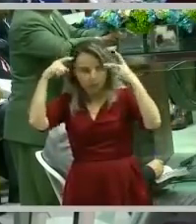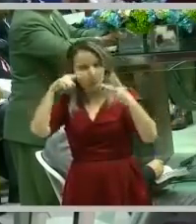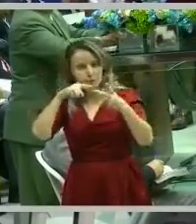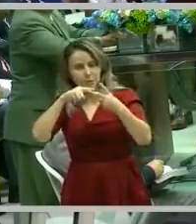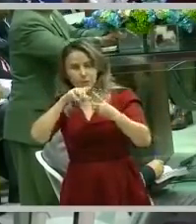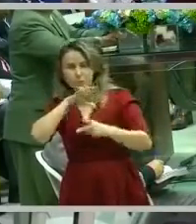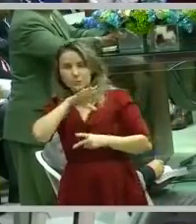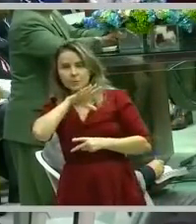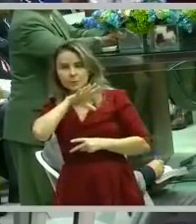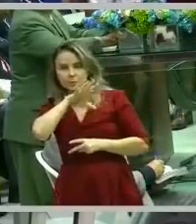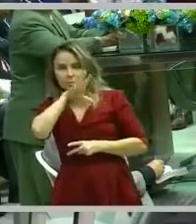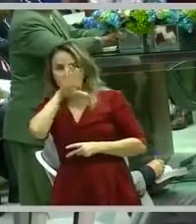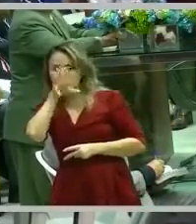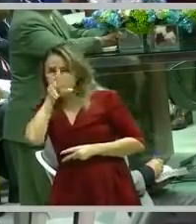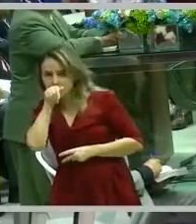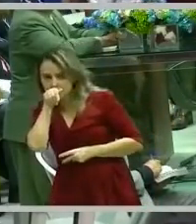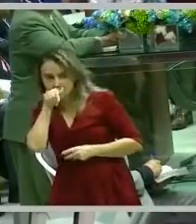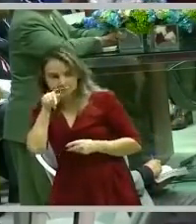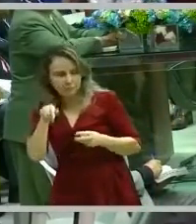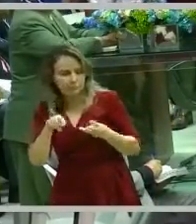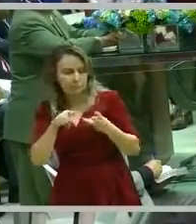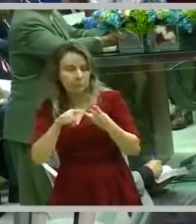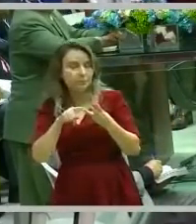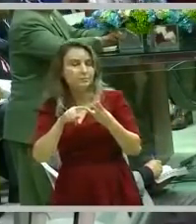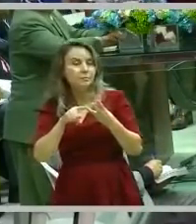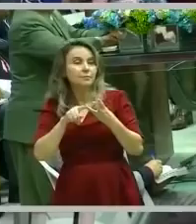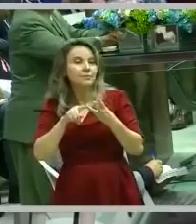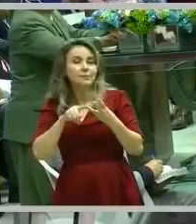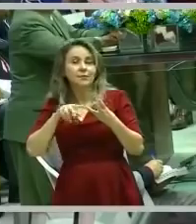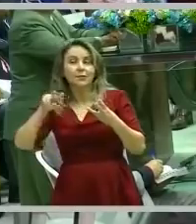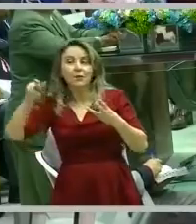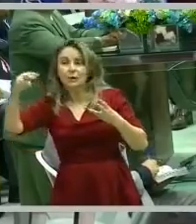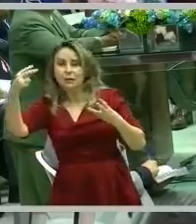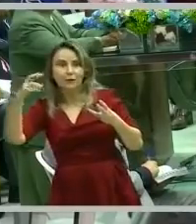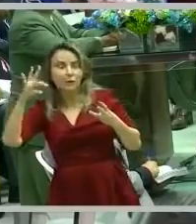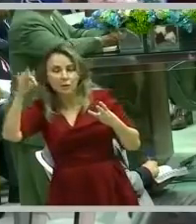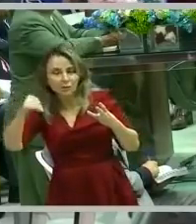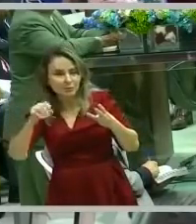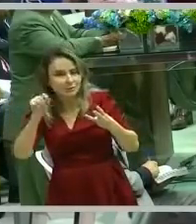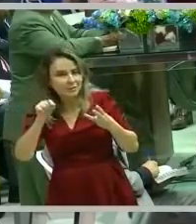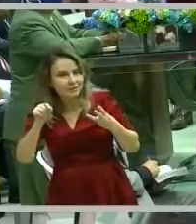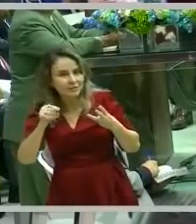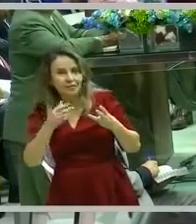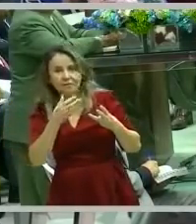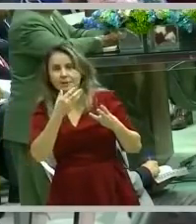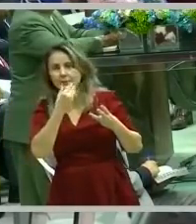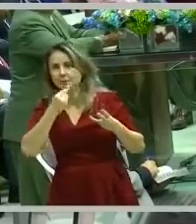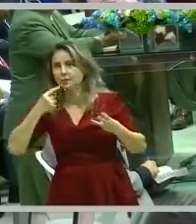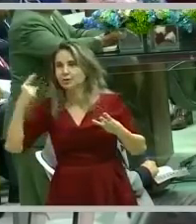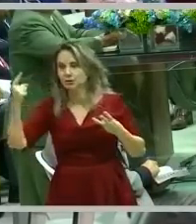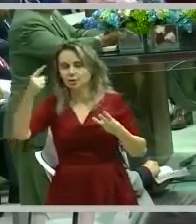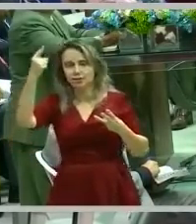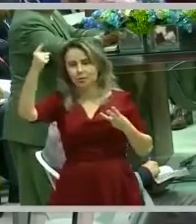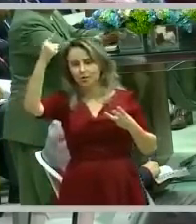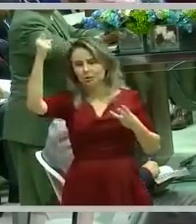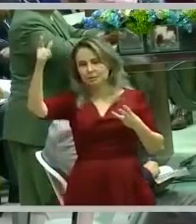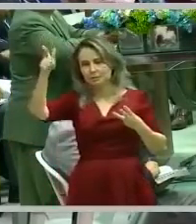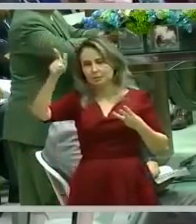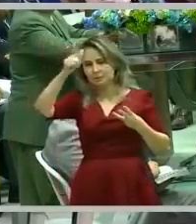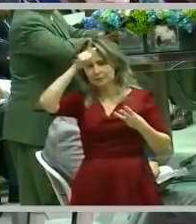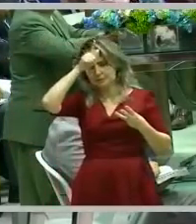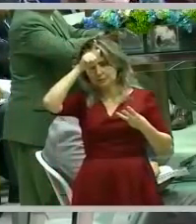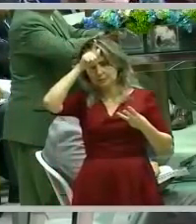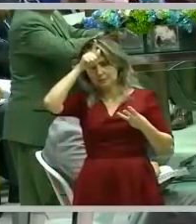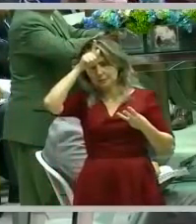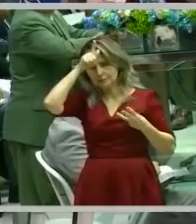foi a vitória pública? O gigante. Para você ter vitórias públicas, primeiro você